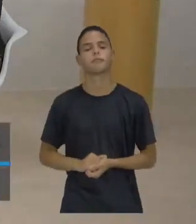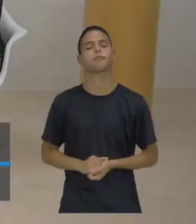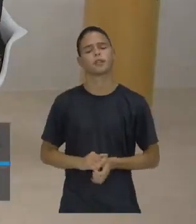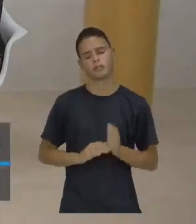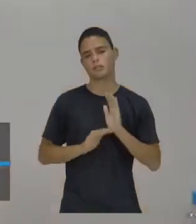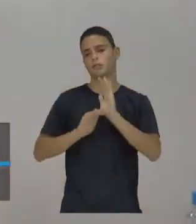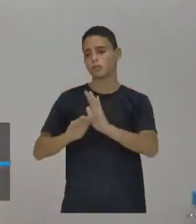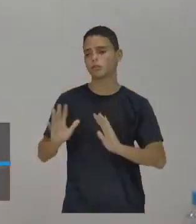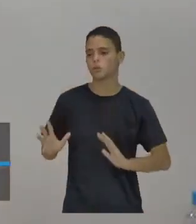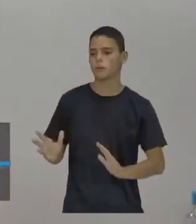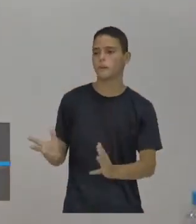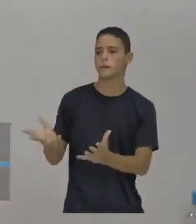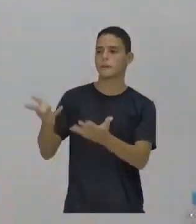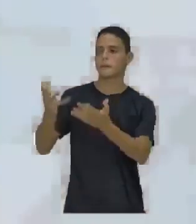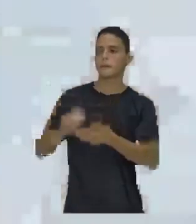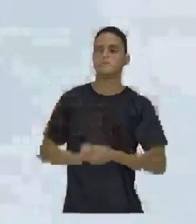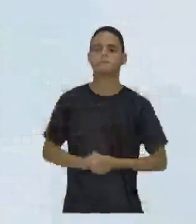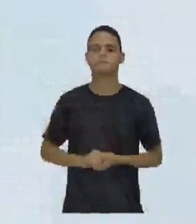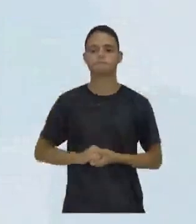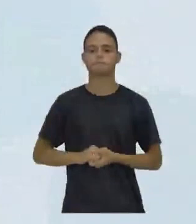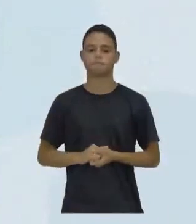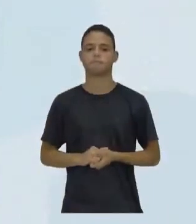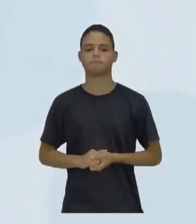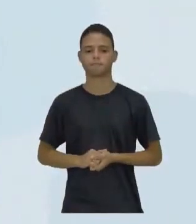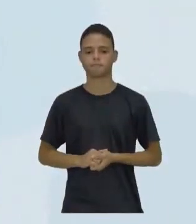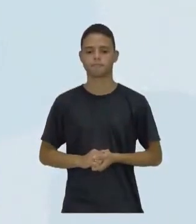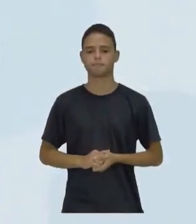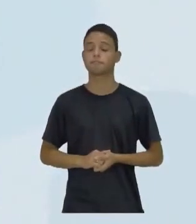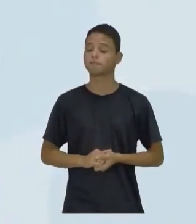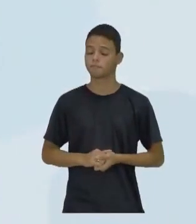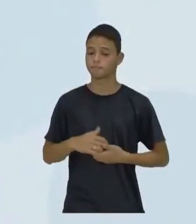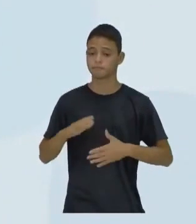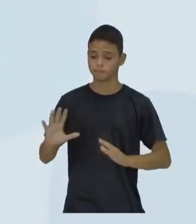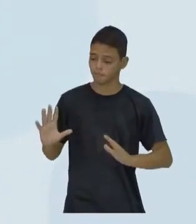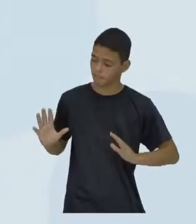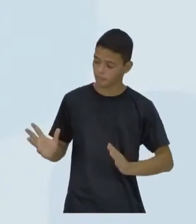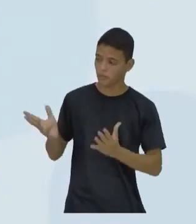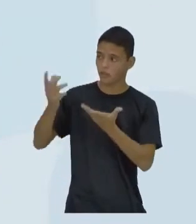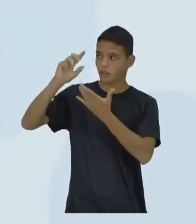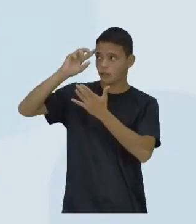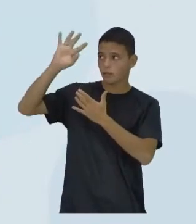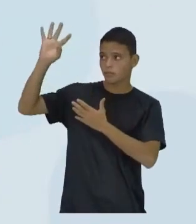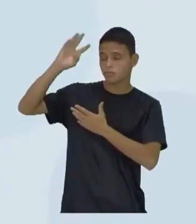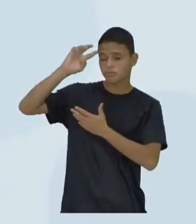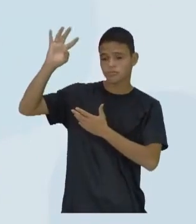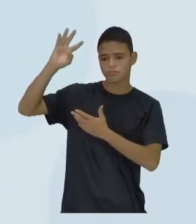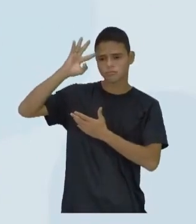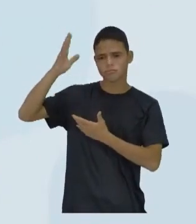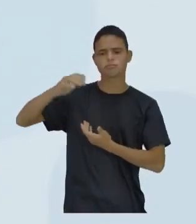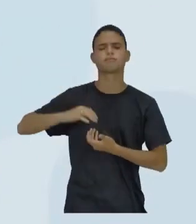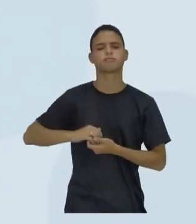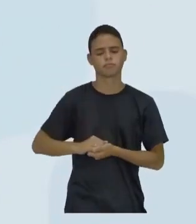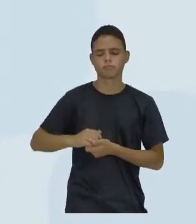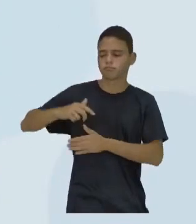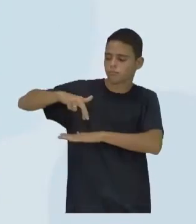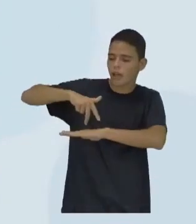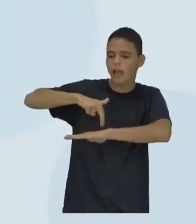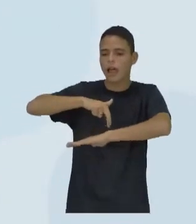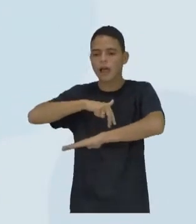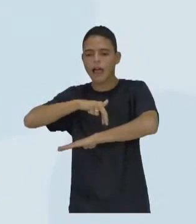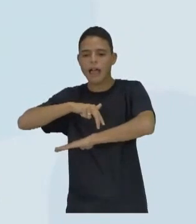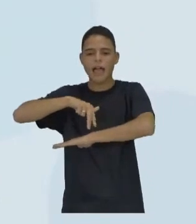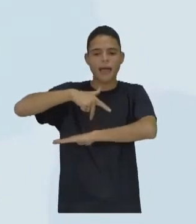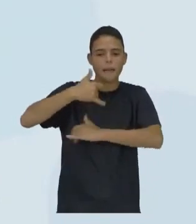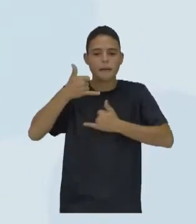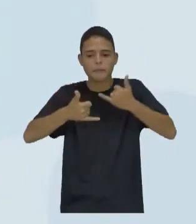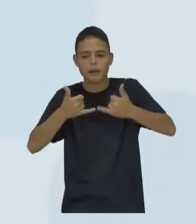estímulo, na tela, por favor. As brincadeiras são um estímulo à imaginação, né? Nos sujar e ralar o joelho na árvore. Tá? Então é